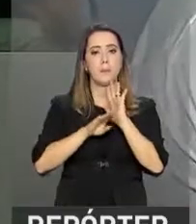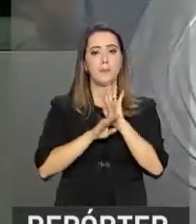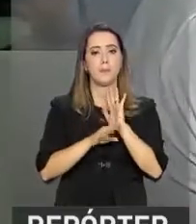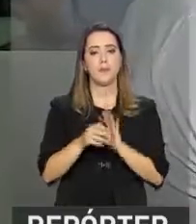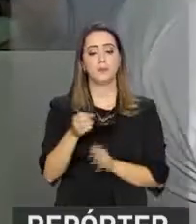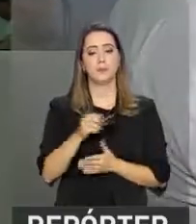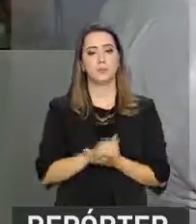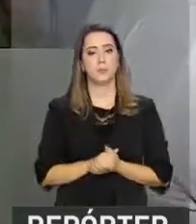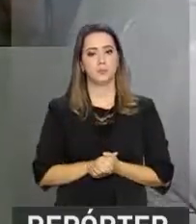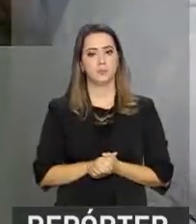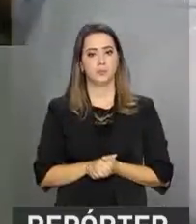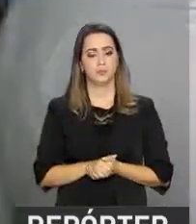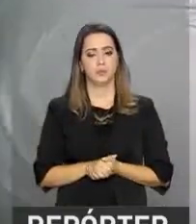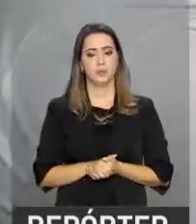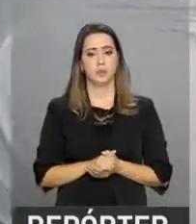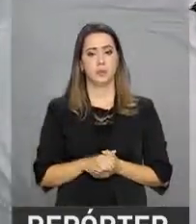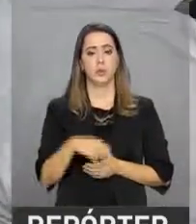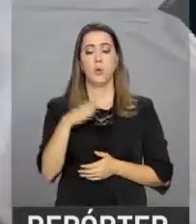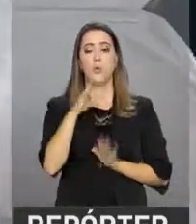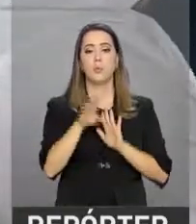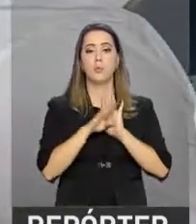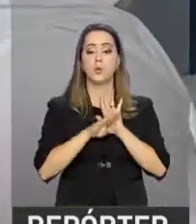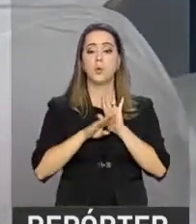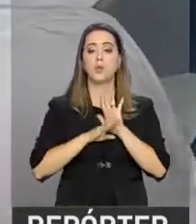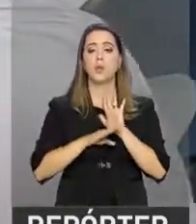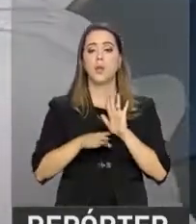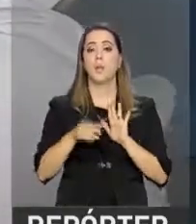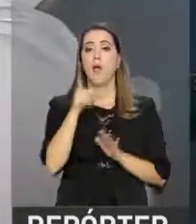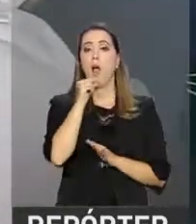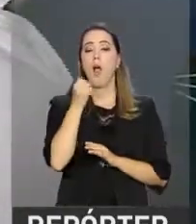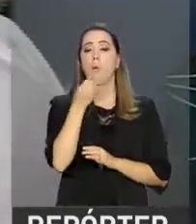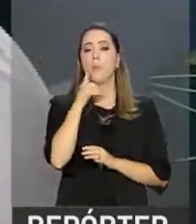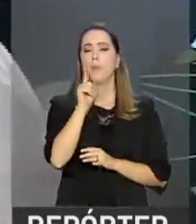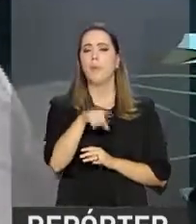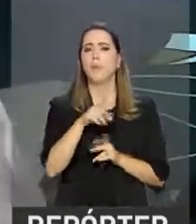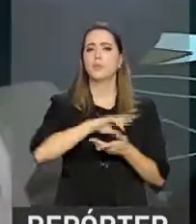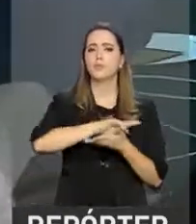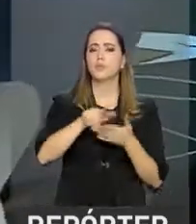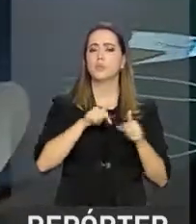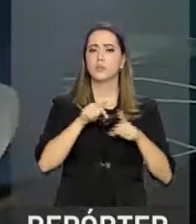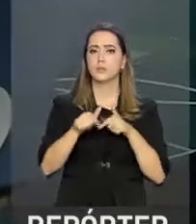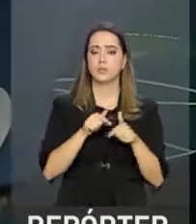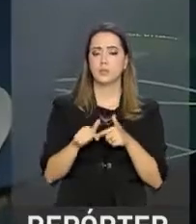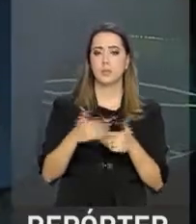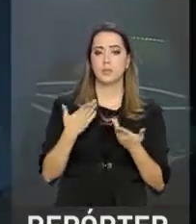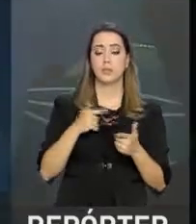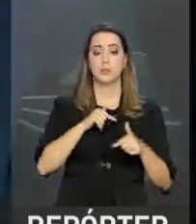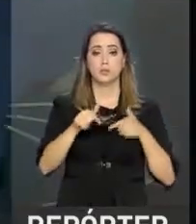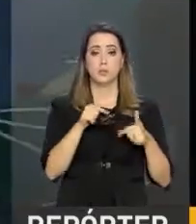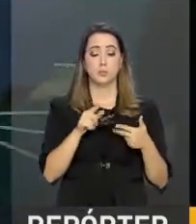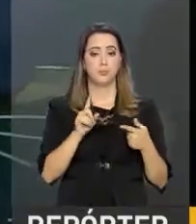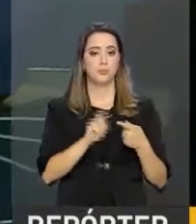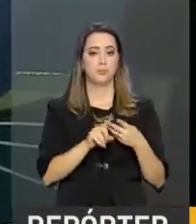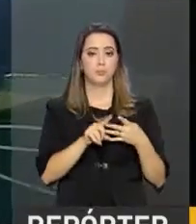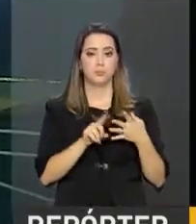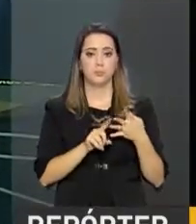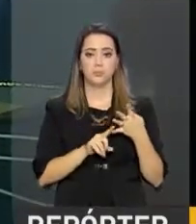Boa. O programa Cultivando Água Boa é um programa composto por várias ações. Essas ações têm